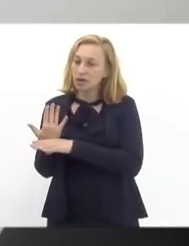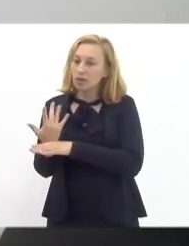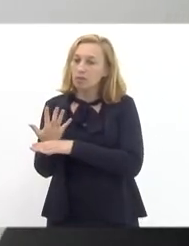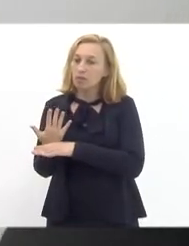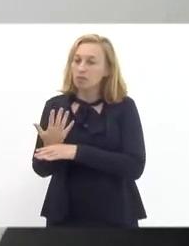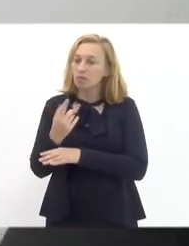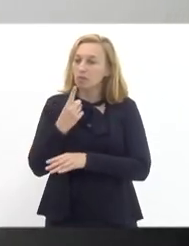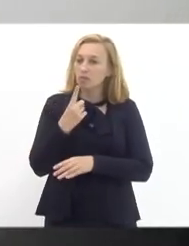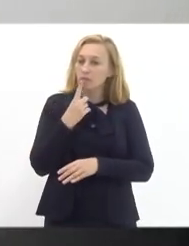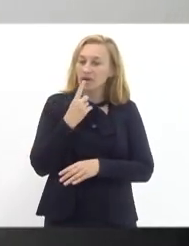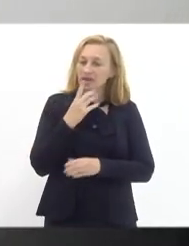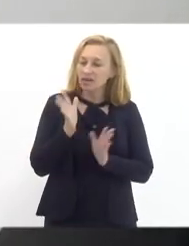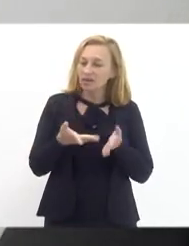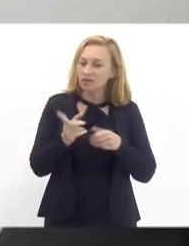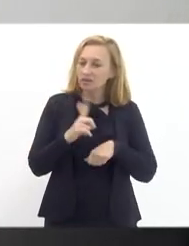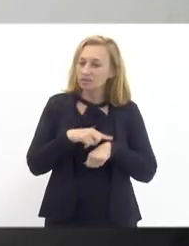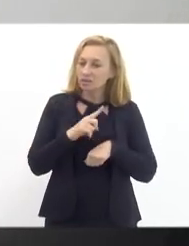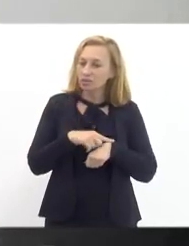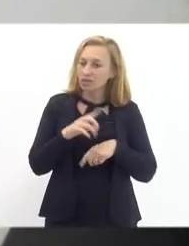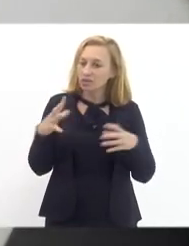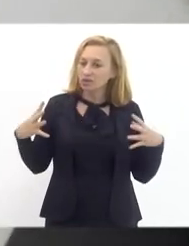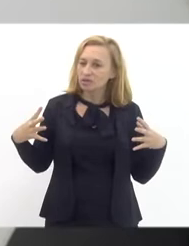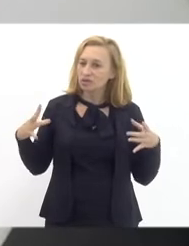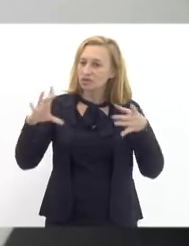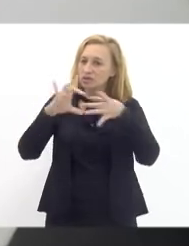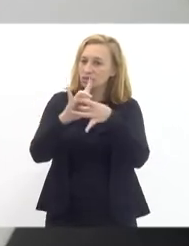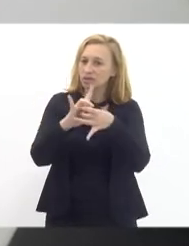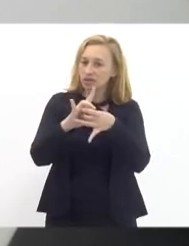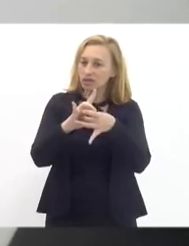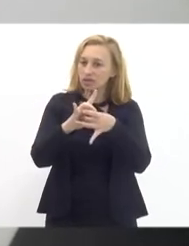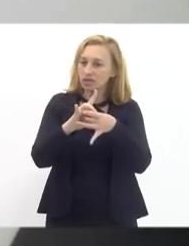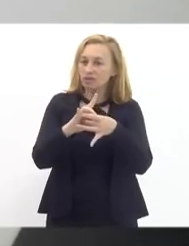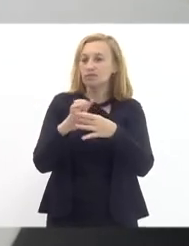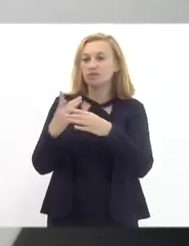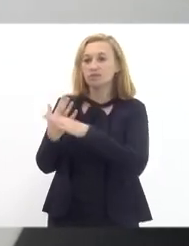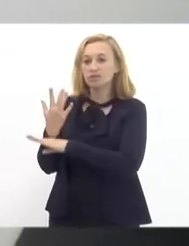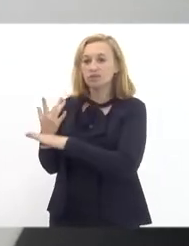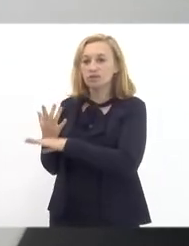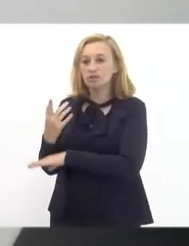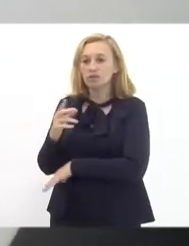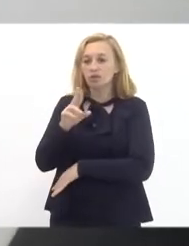né, da junção da UESO com a UERJ, né,